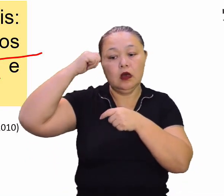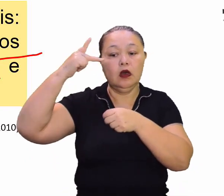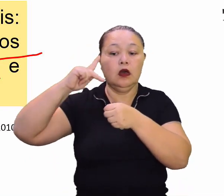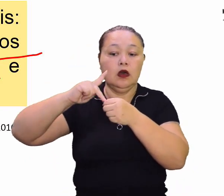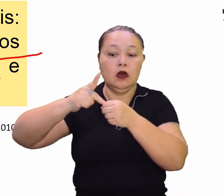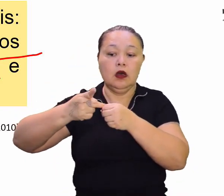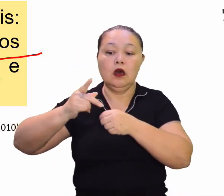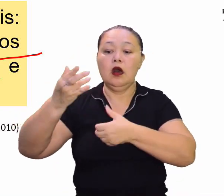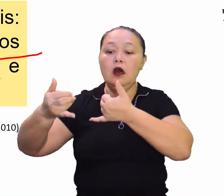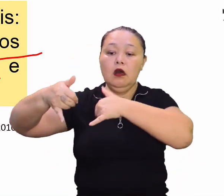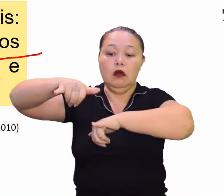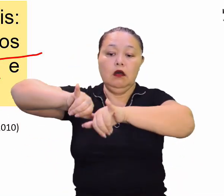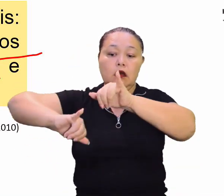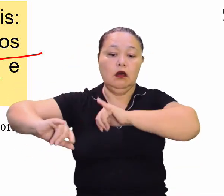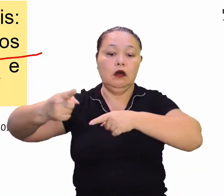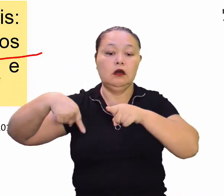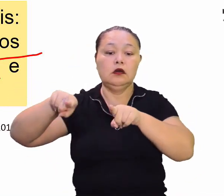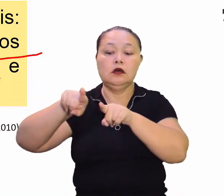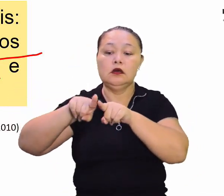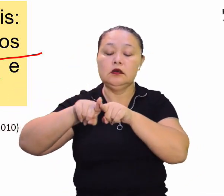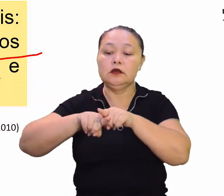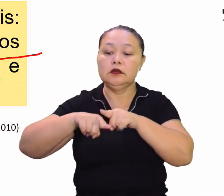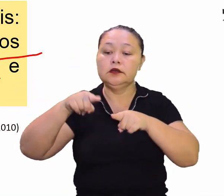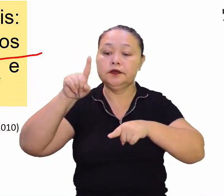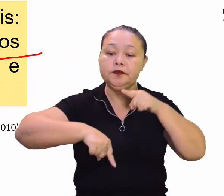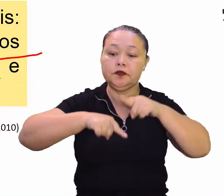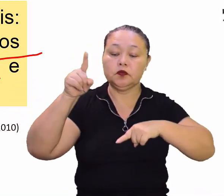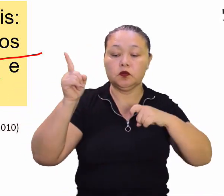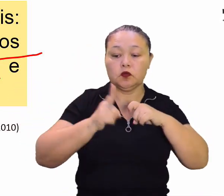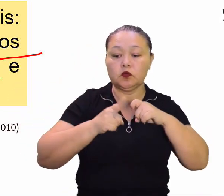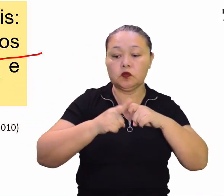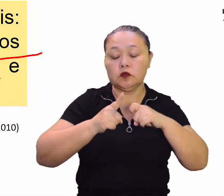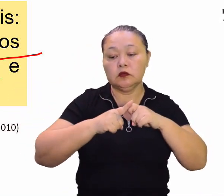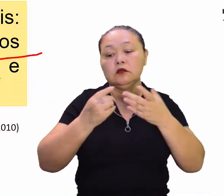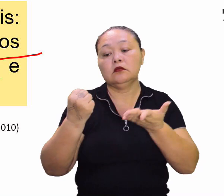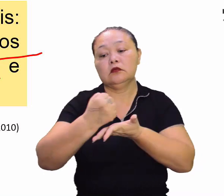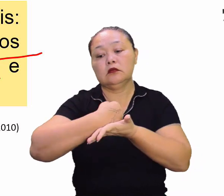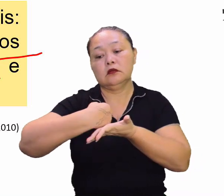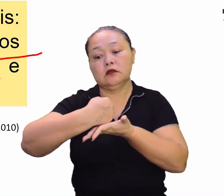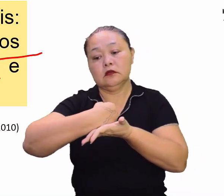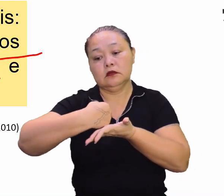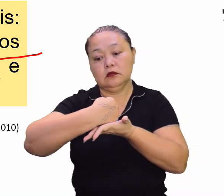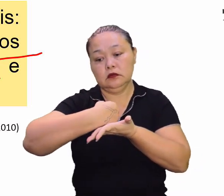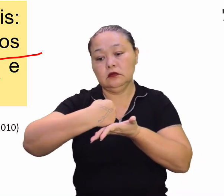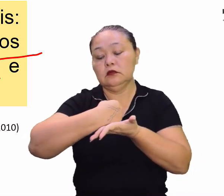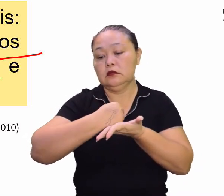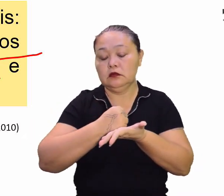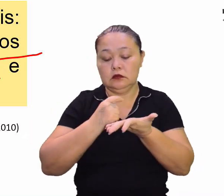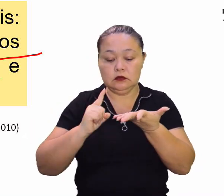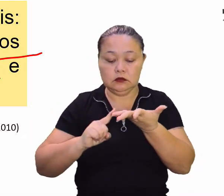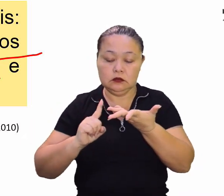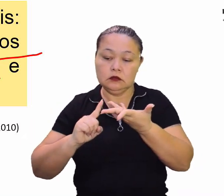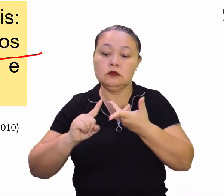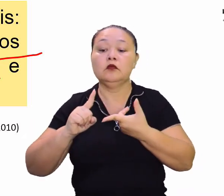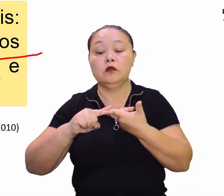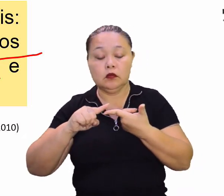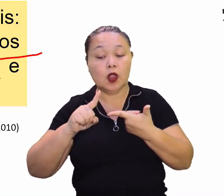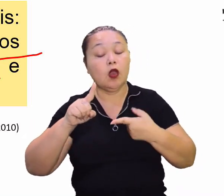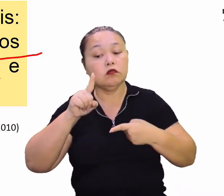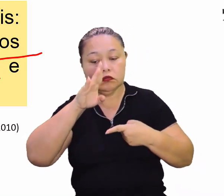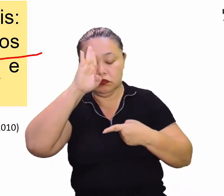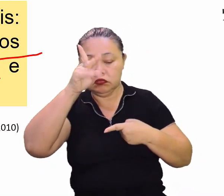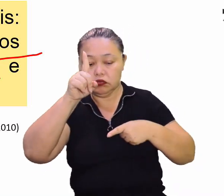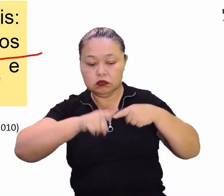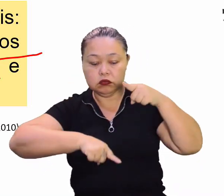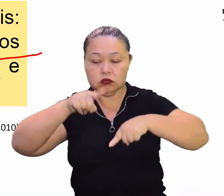químico, aparelhos médicos, óticos e farmacêuticos são os principais produtos exportados